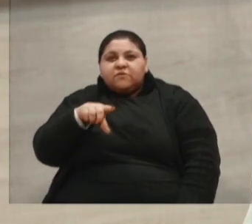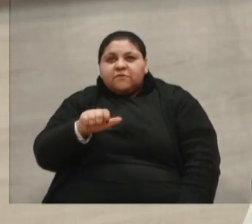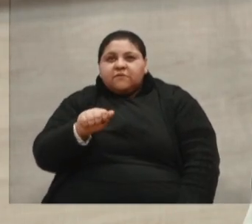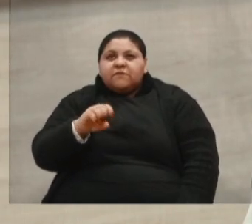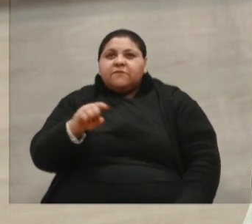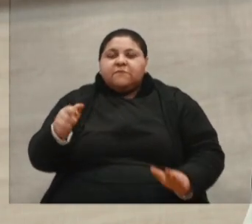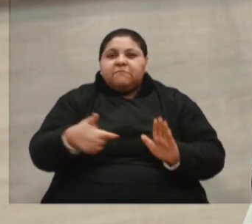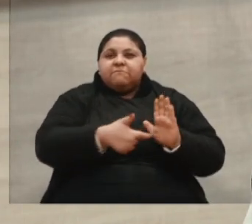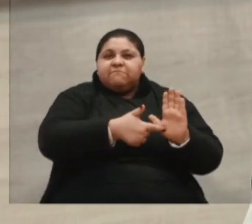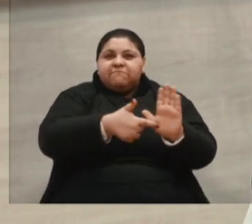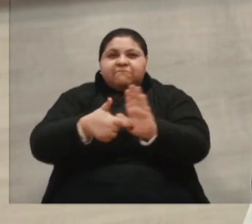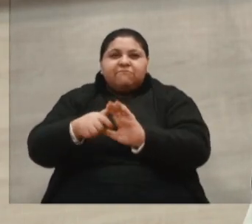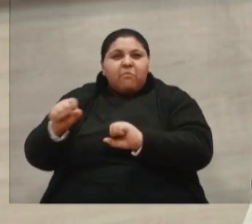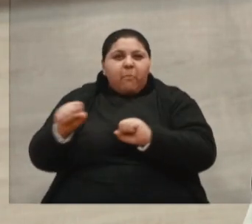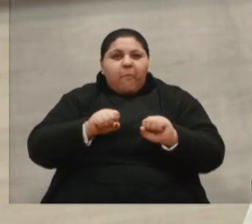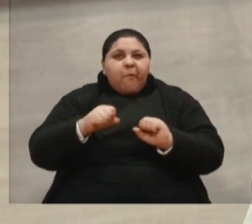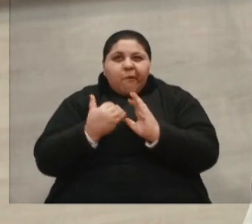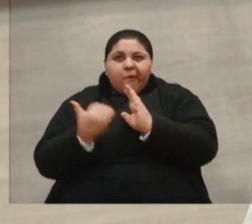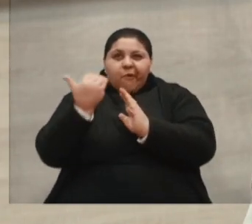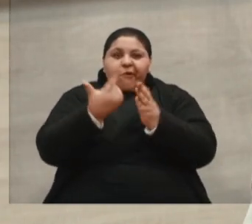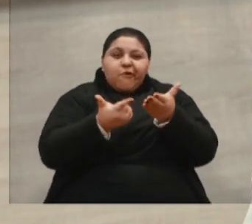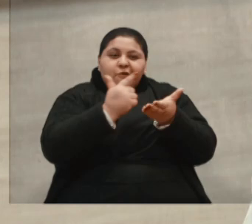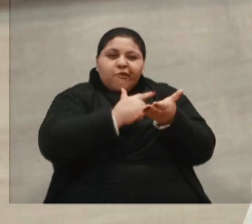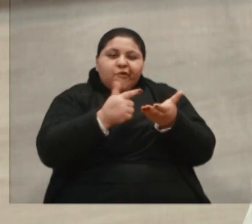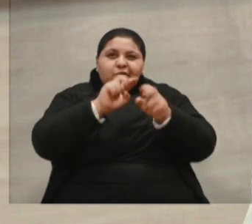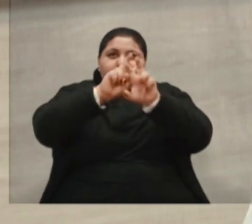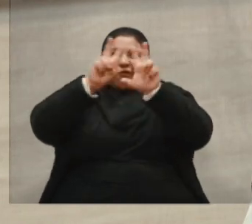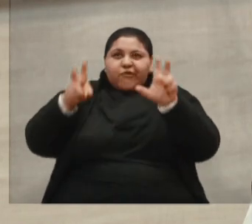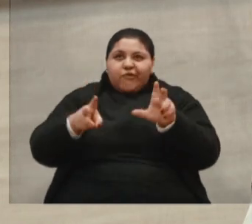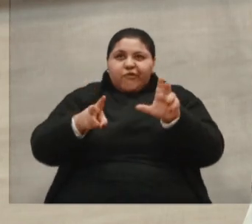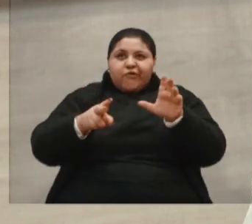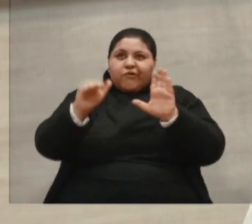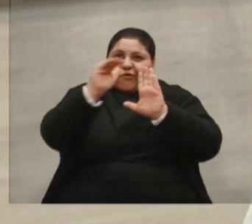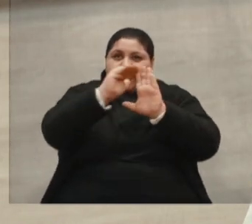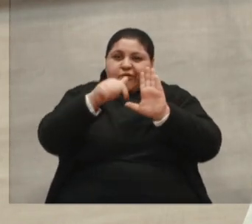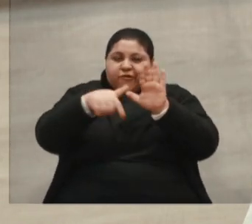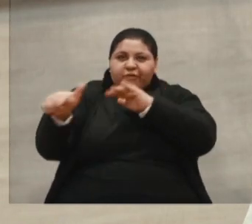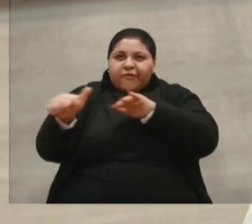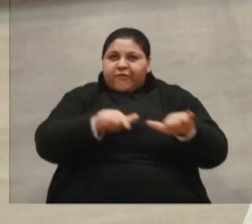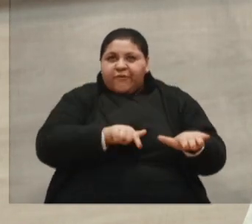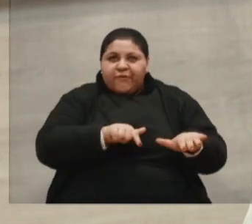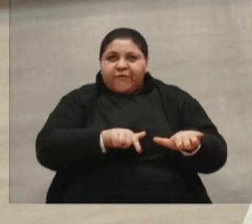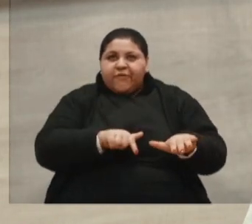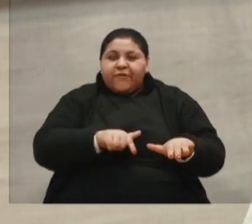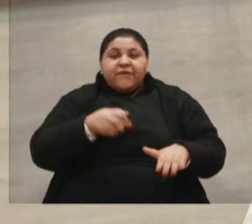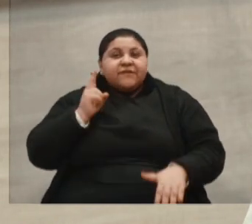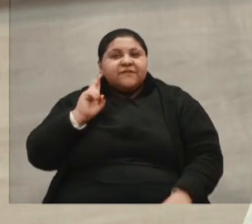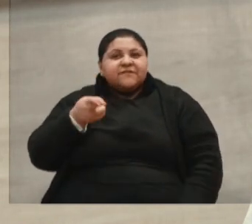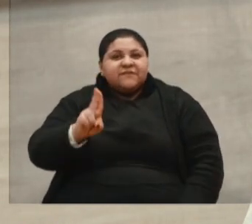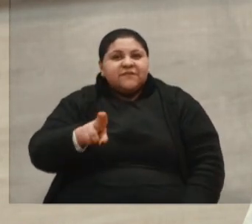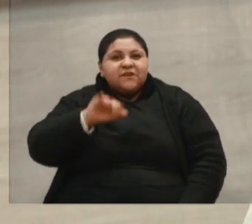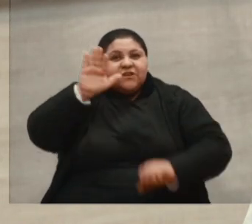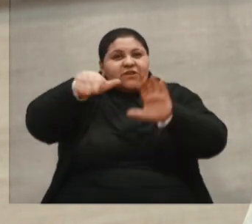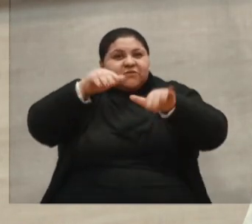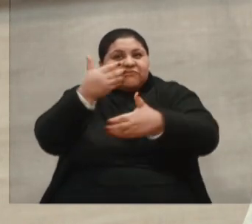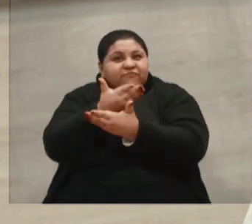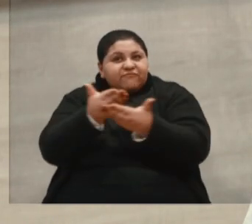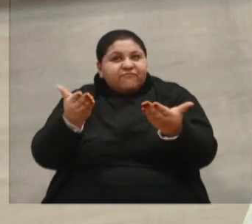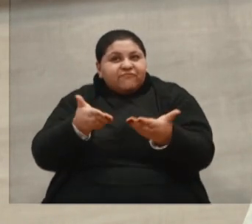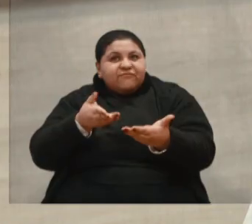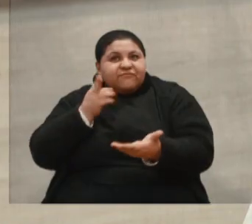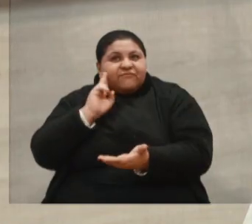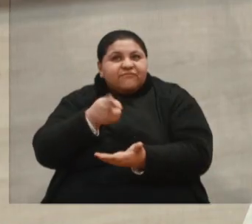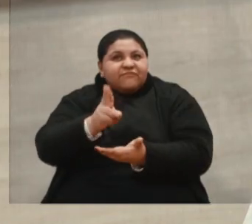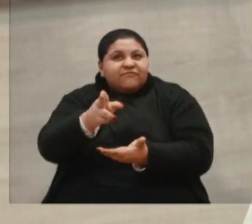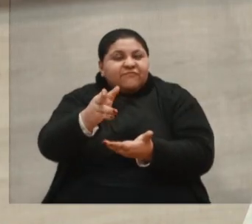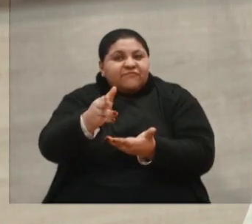obra Poderosas e Grandiosas, livro que é pauta do Café com Letras desta semana. Como sempre, também